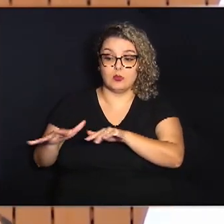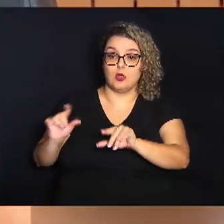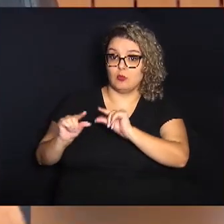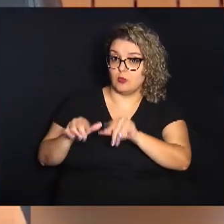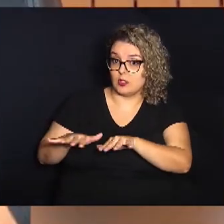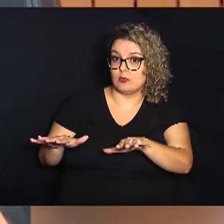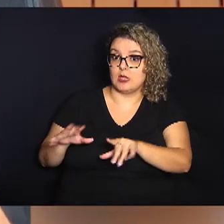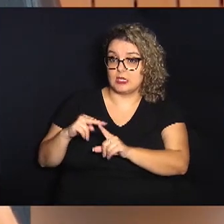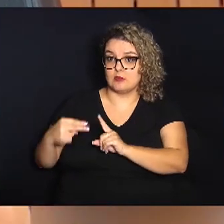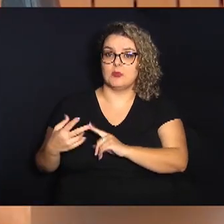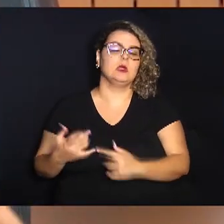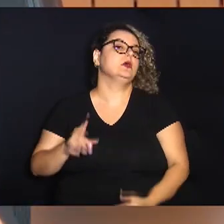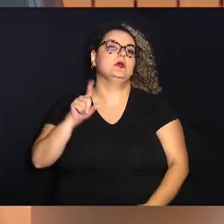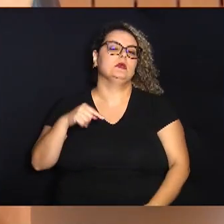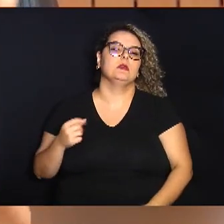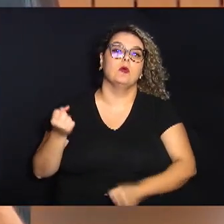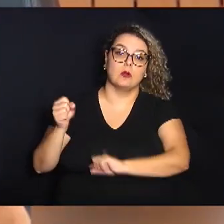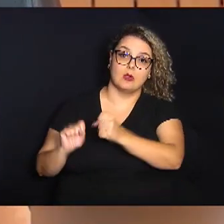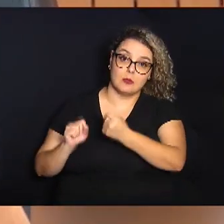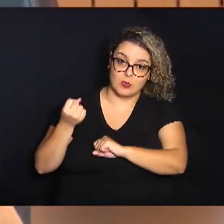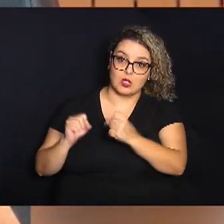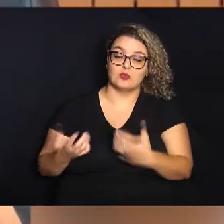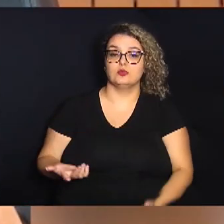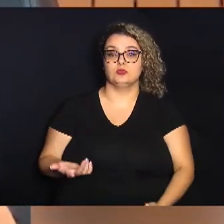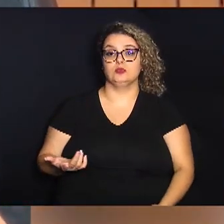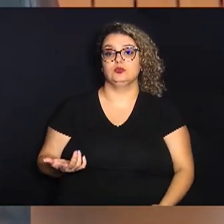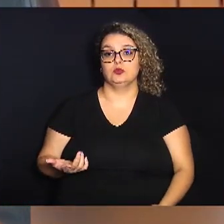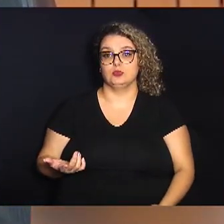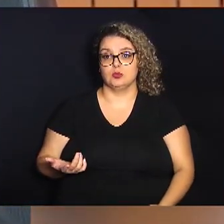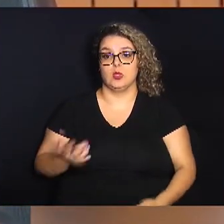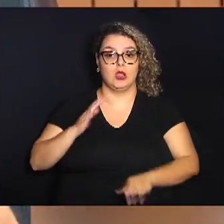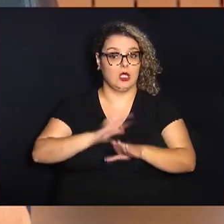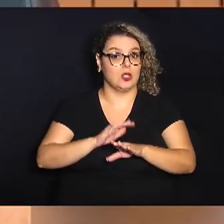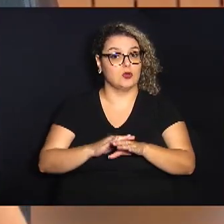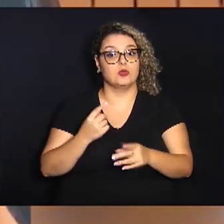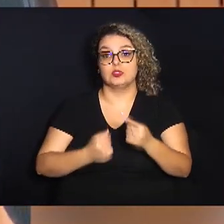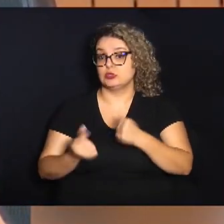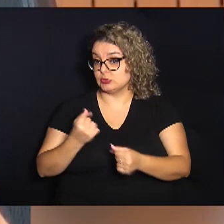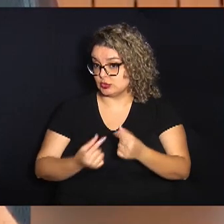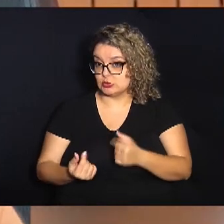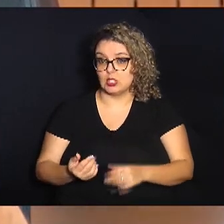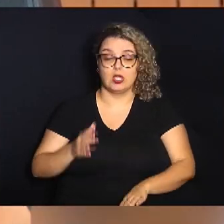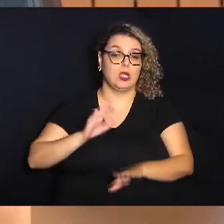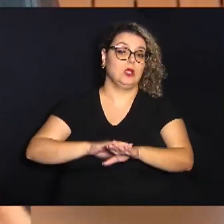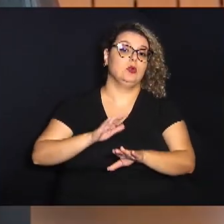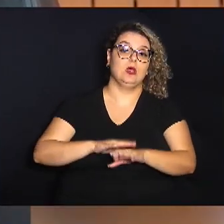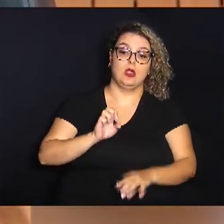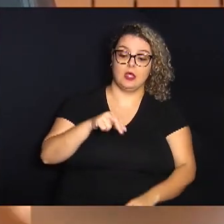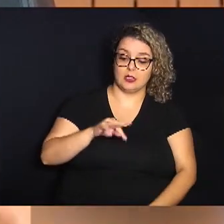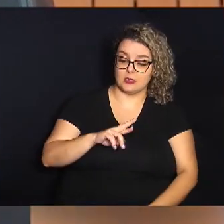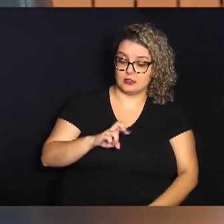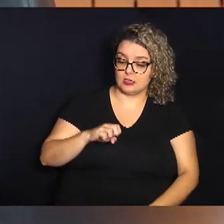esse olhar. Então é uma indústria que ela gera atividade econômica, ela gera entretenimento